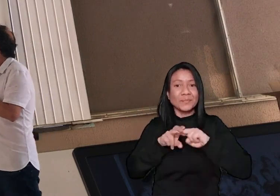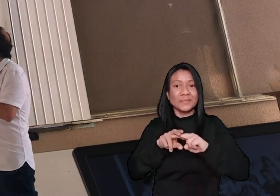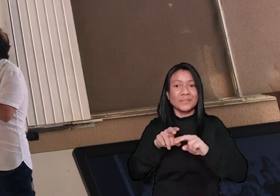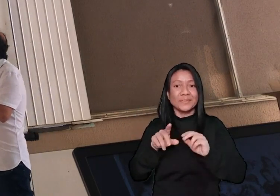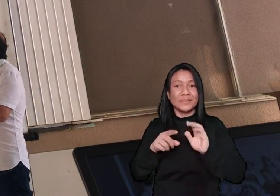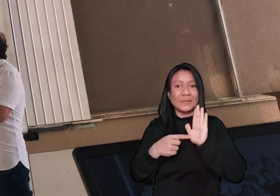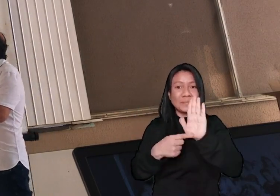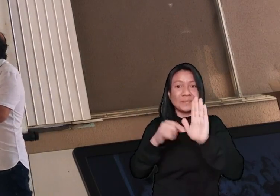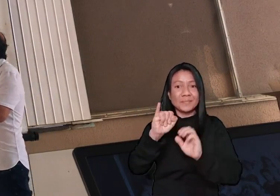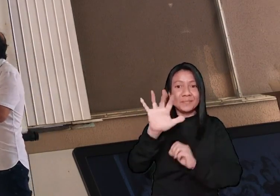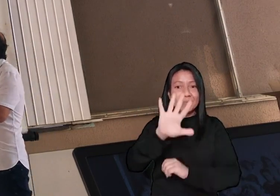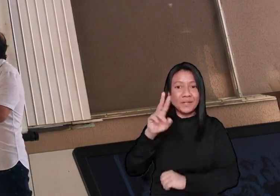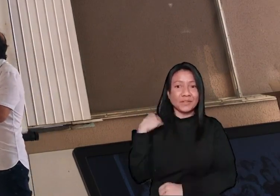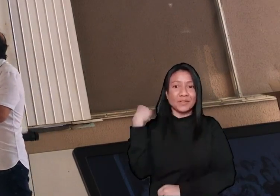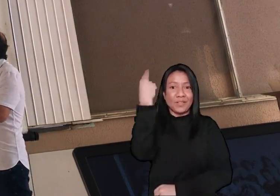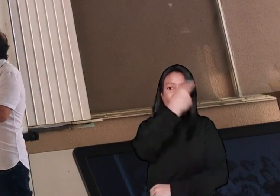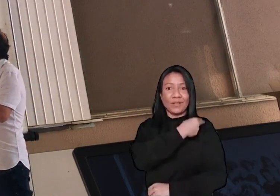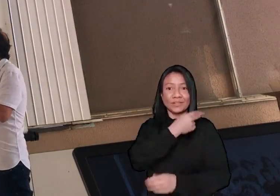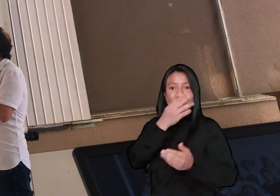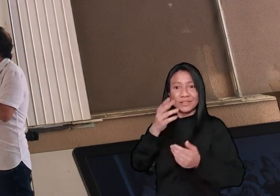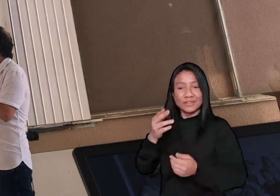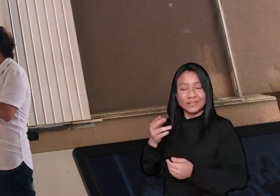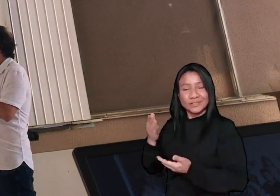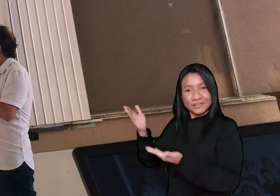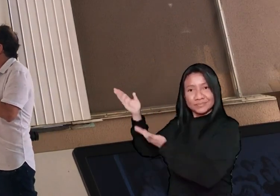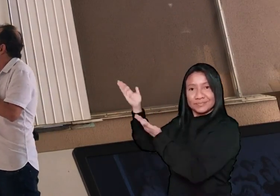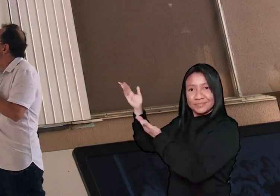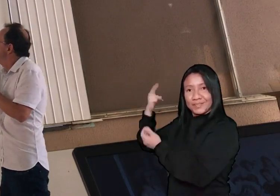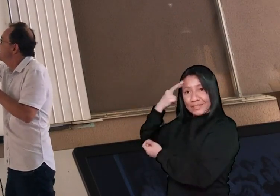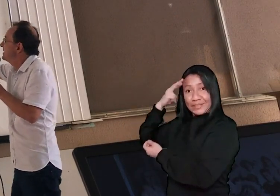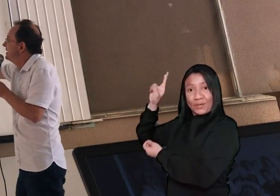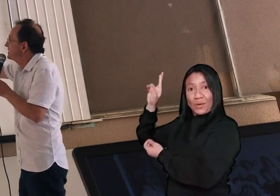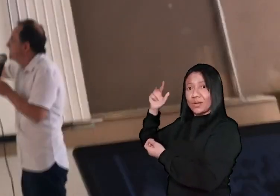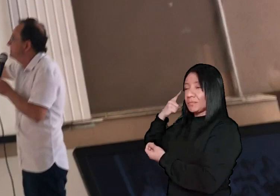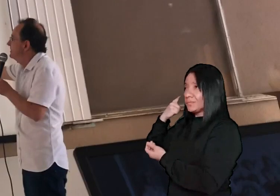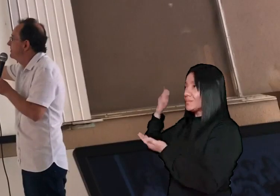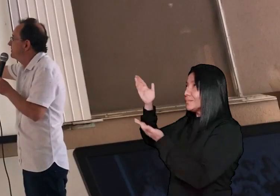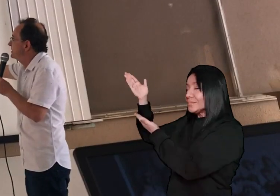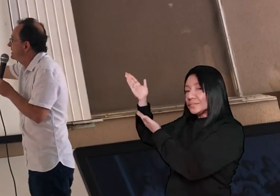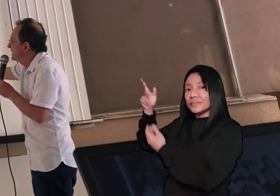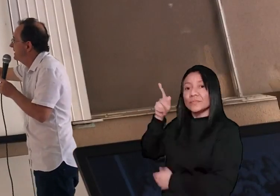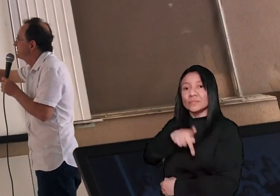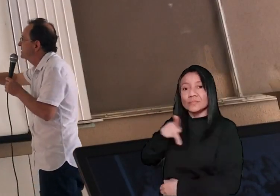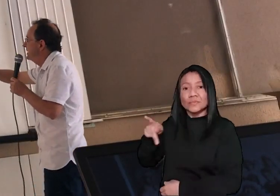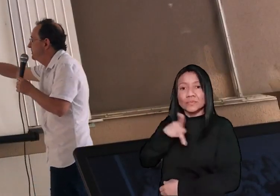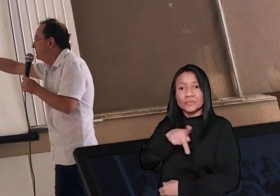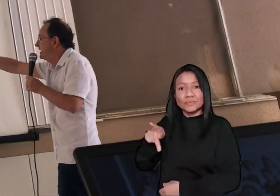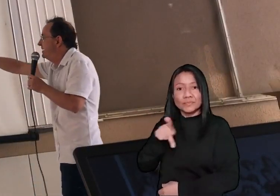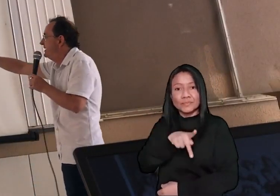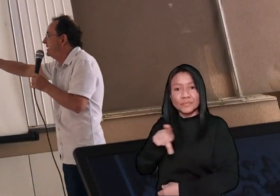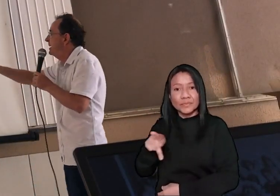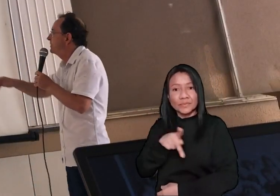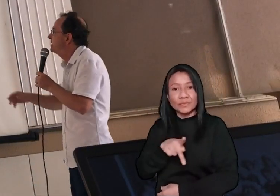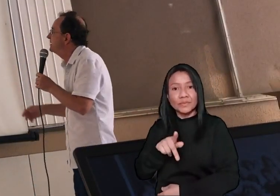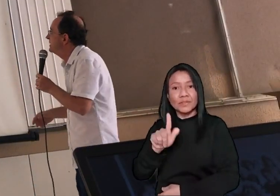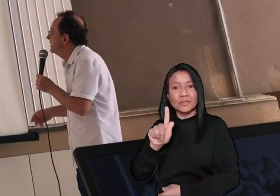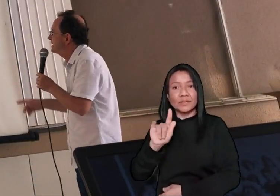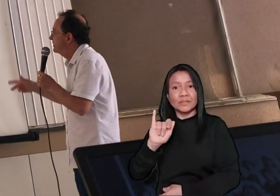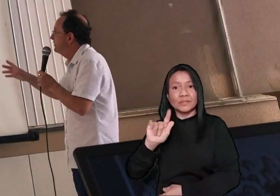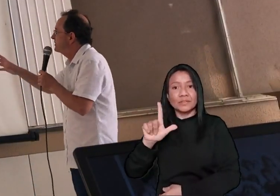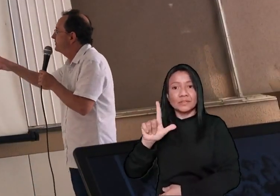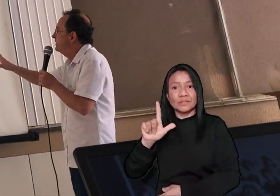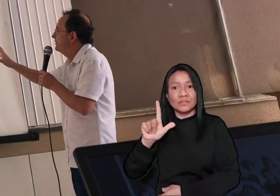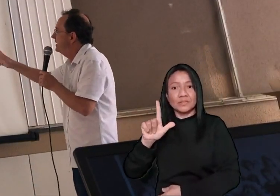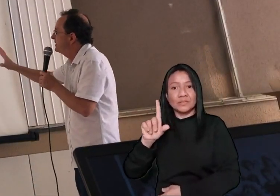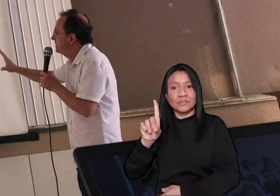aqui é a professora Gilda Vermonte, Gilda da Volga Vermonte, acho que deve estar com 70 anos, pequenininho na época.